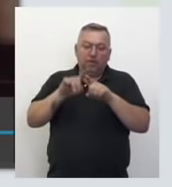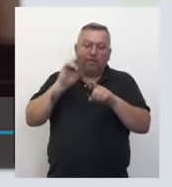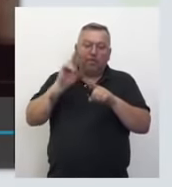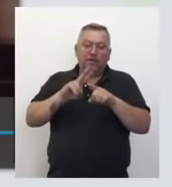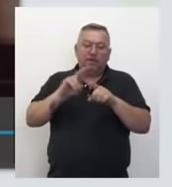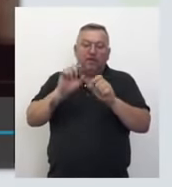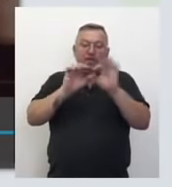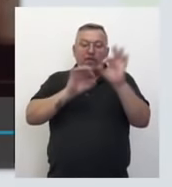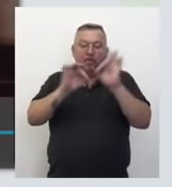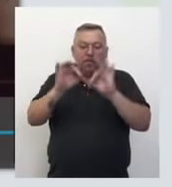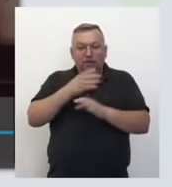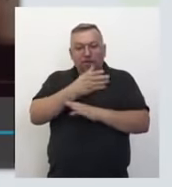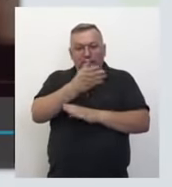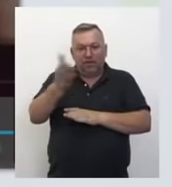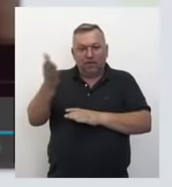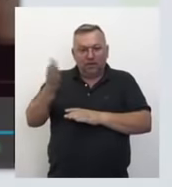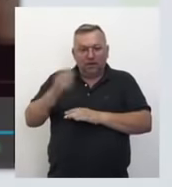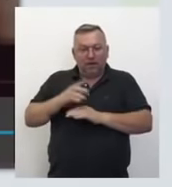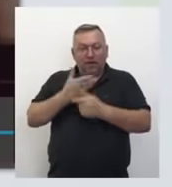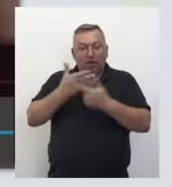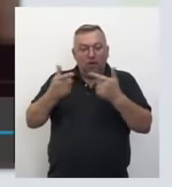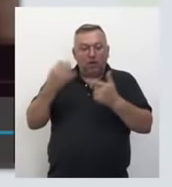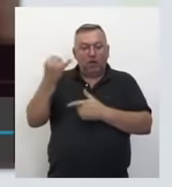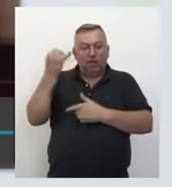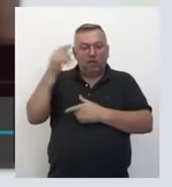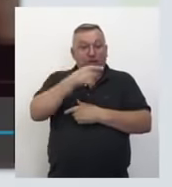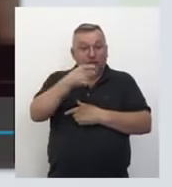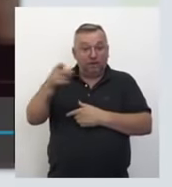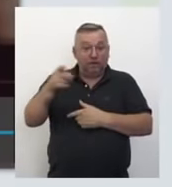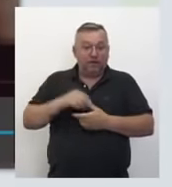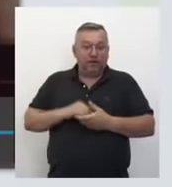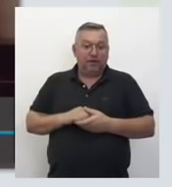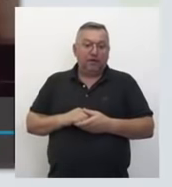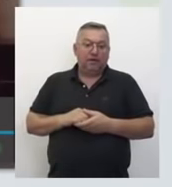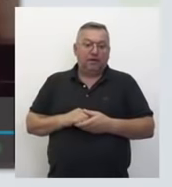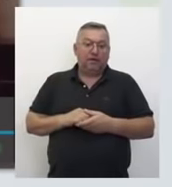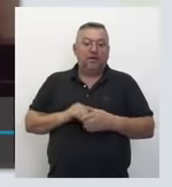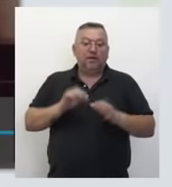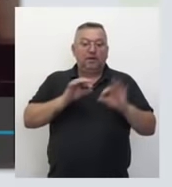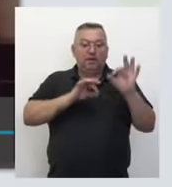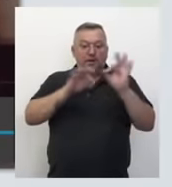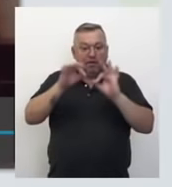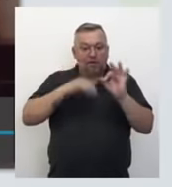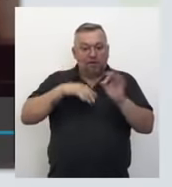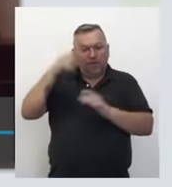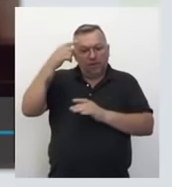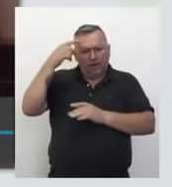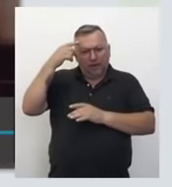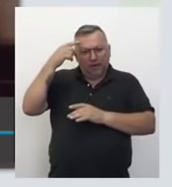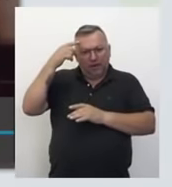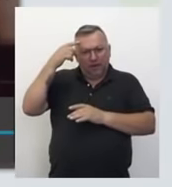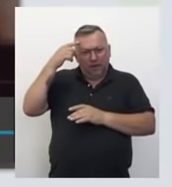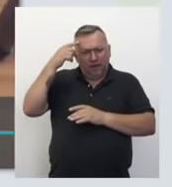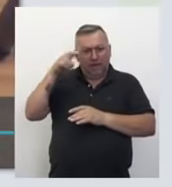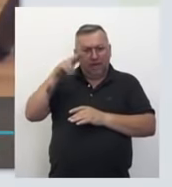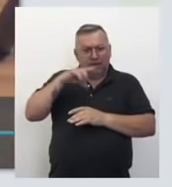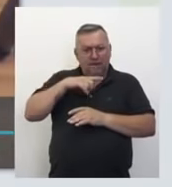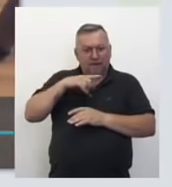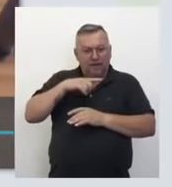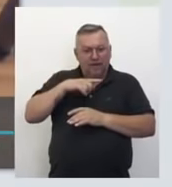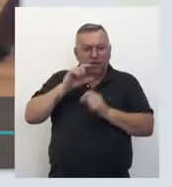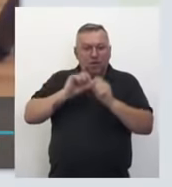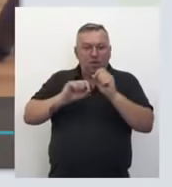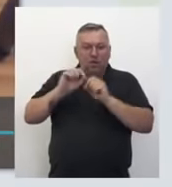colocam no projeto de vocês, coisas que são relevantes para vocês. E o projeto que vocês pensaram, ele vai estar de acordo com